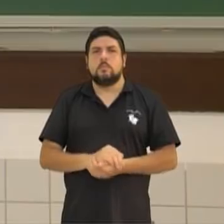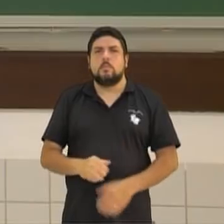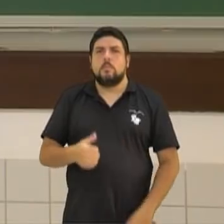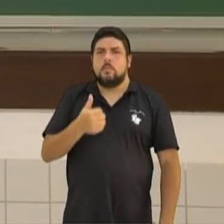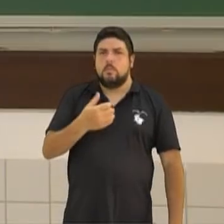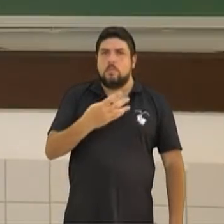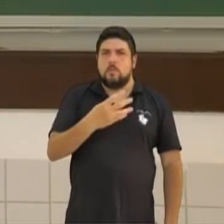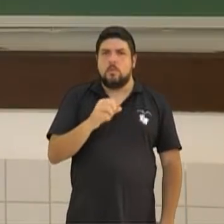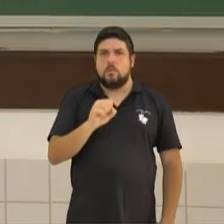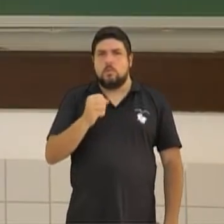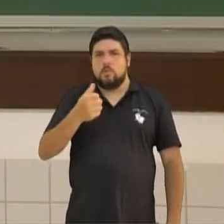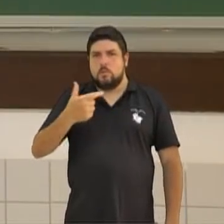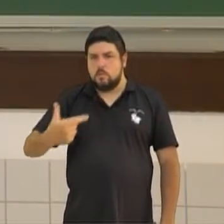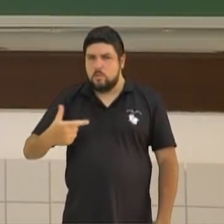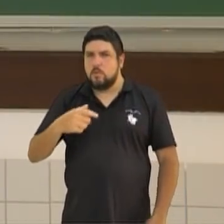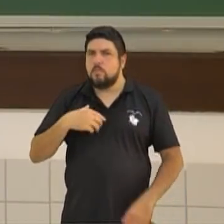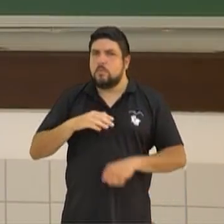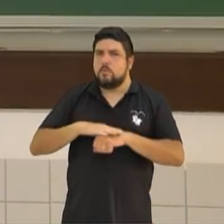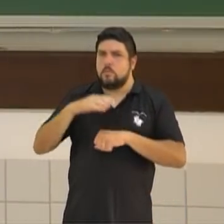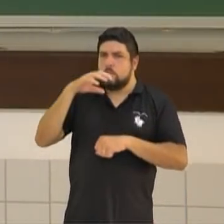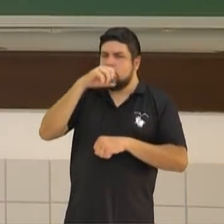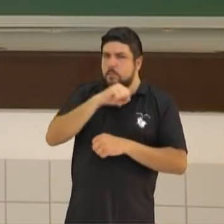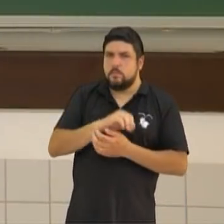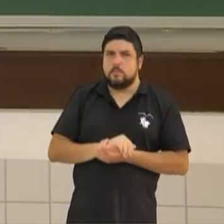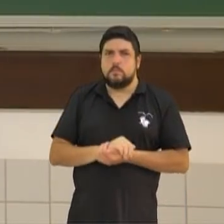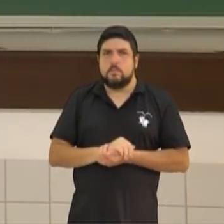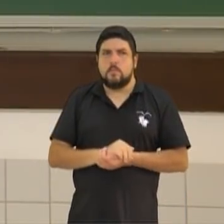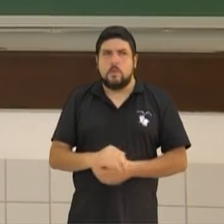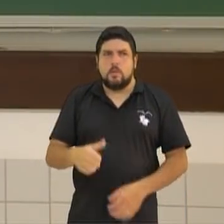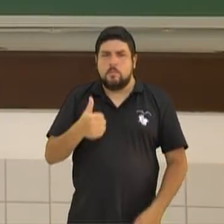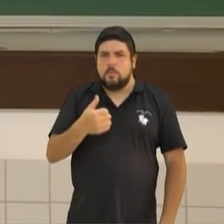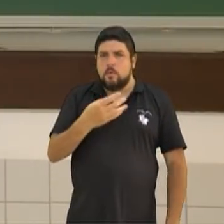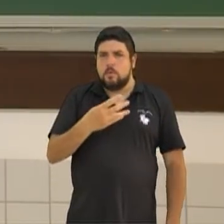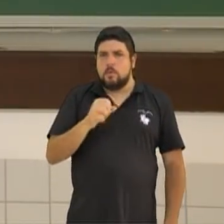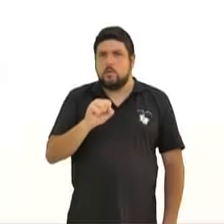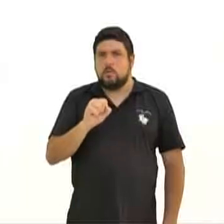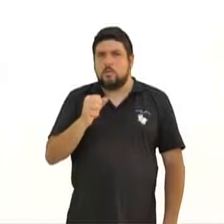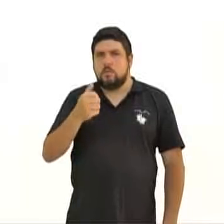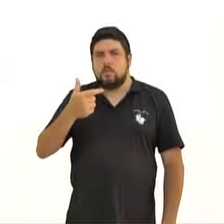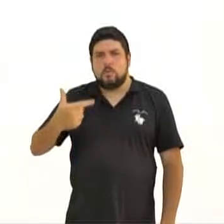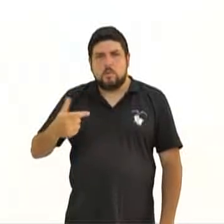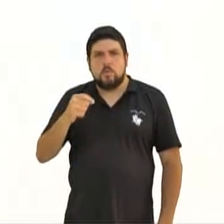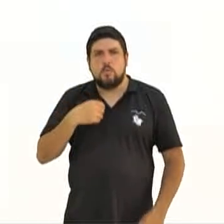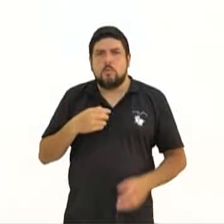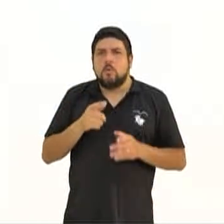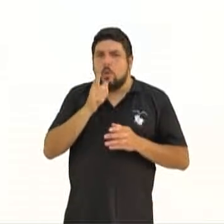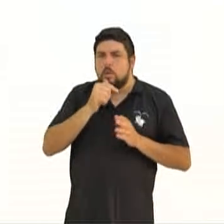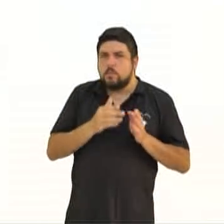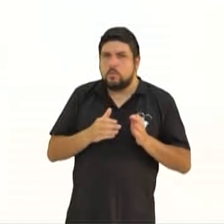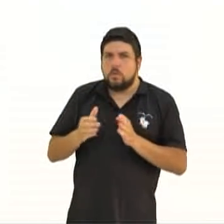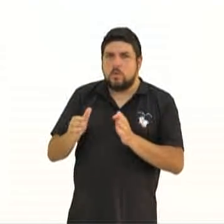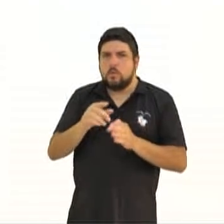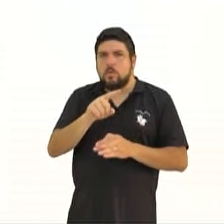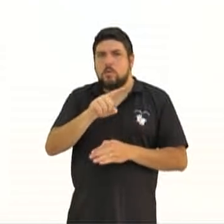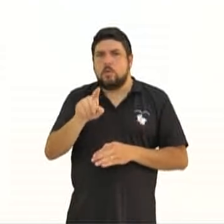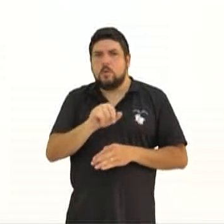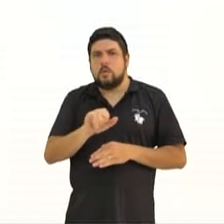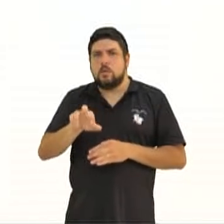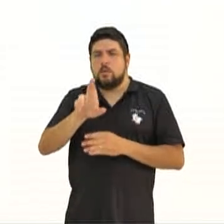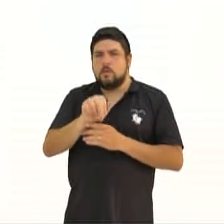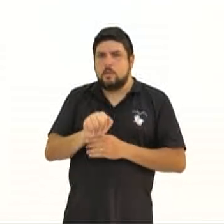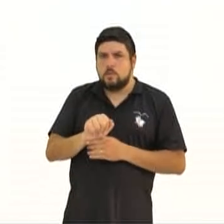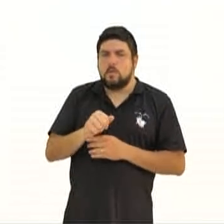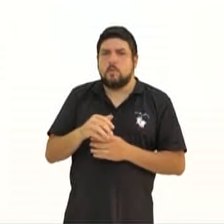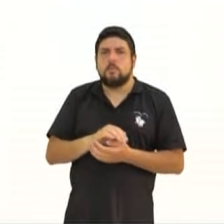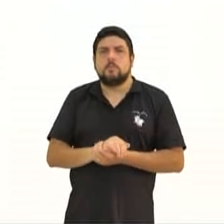1482, a coisa fica mais rápida. Em 1482, eles chegam no rio Zaire, perto da região onde hoje